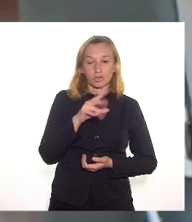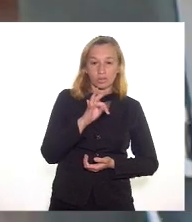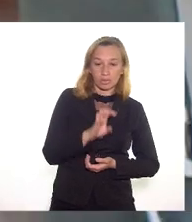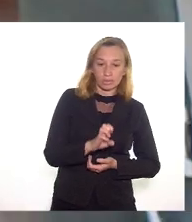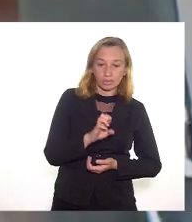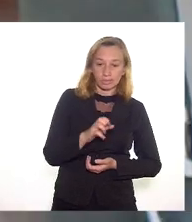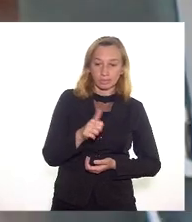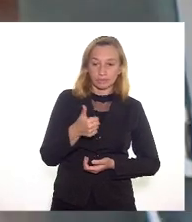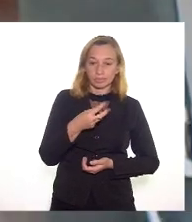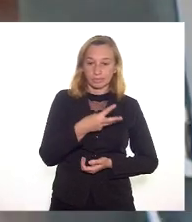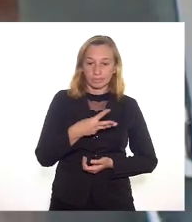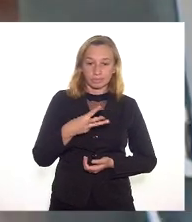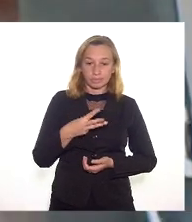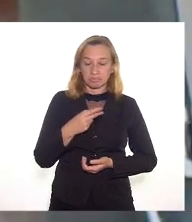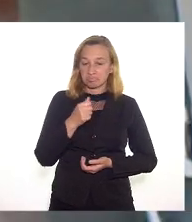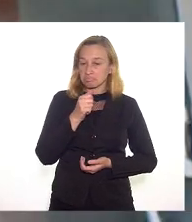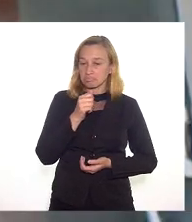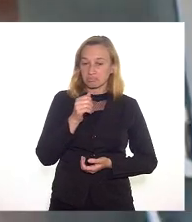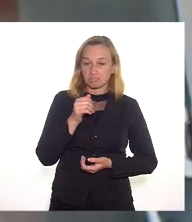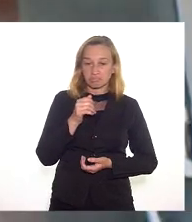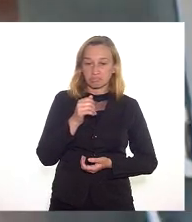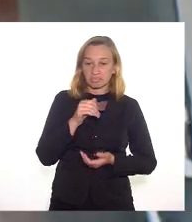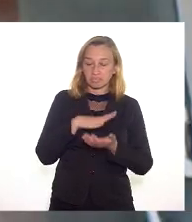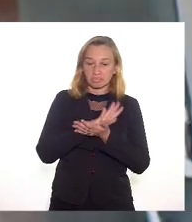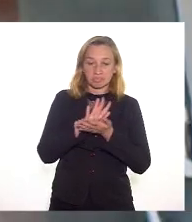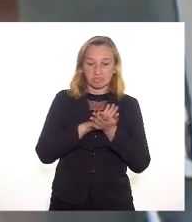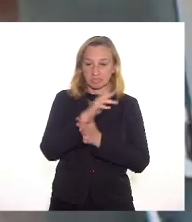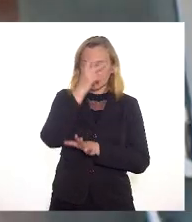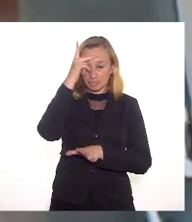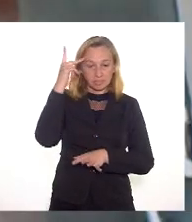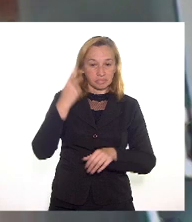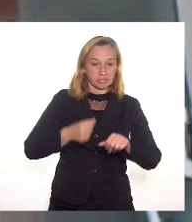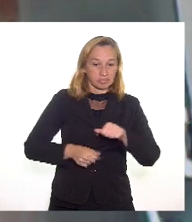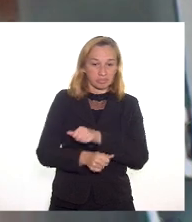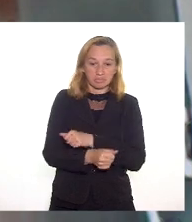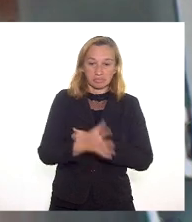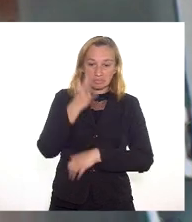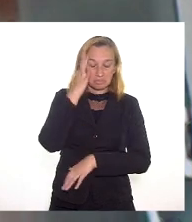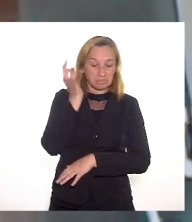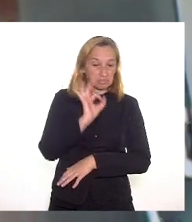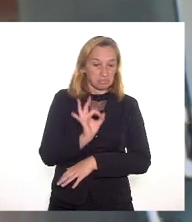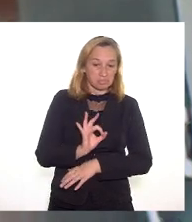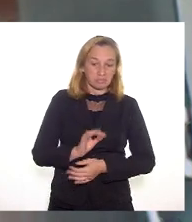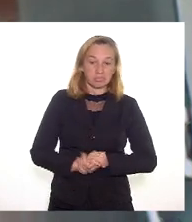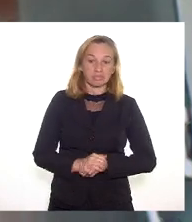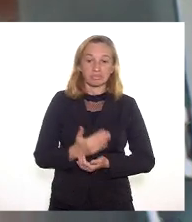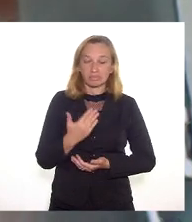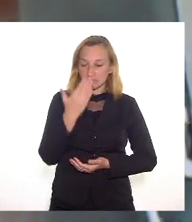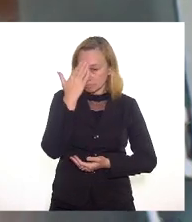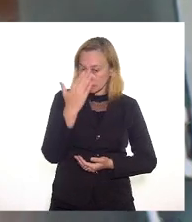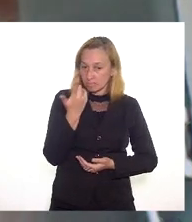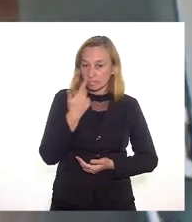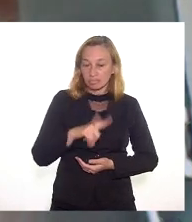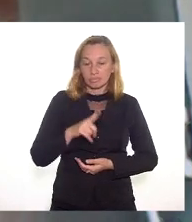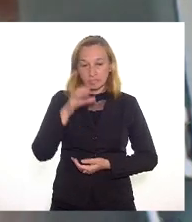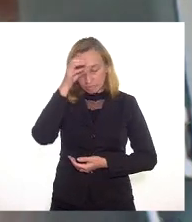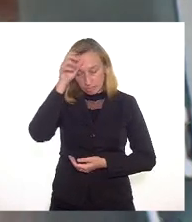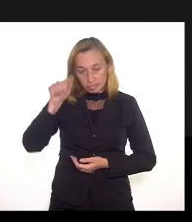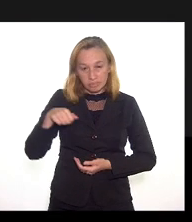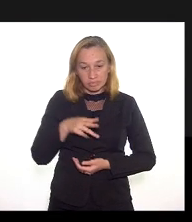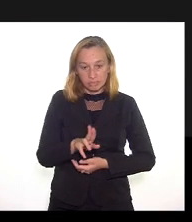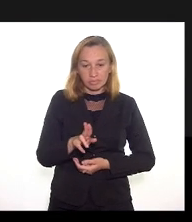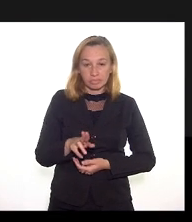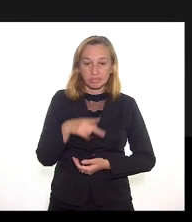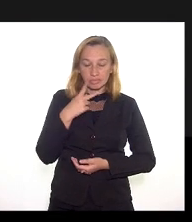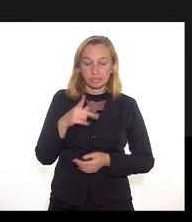apareceu. Então, como é que vai ficar? O lote 3 vai ter investimento na área de infraestrutura? E eu queria agradecer mais uma vez a Tia Ju e dizer que a lei